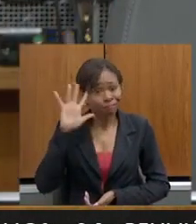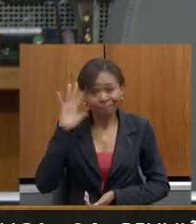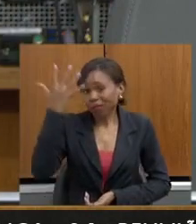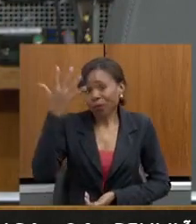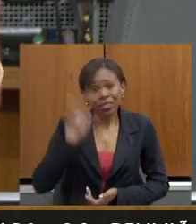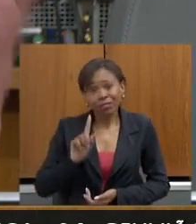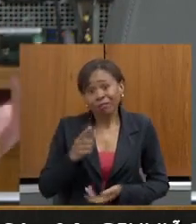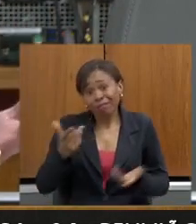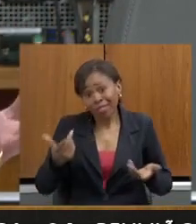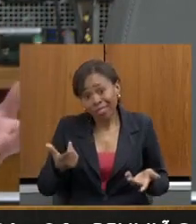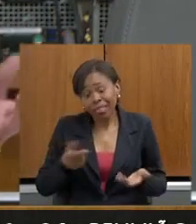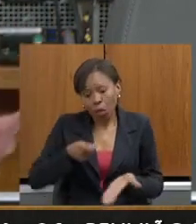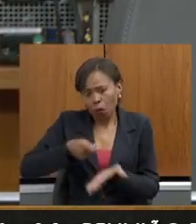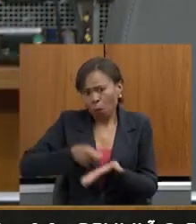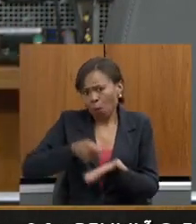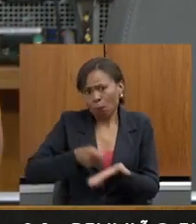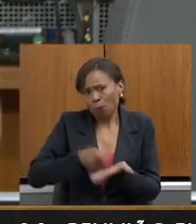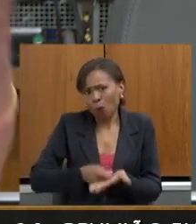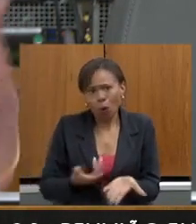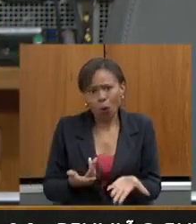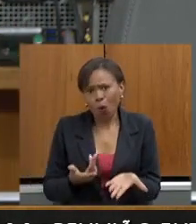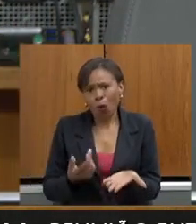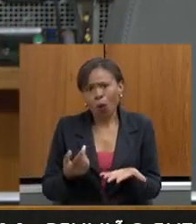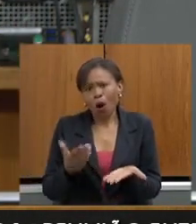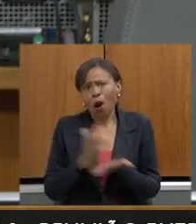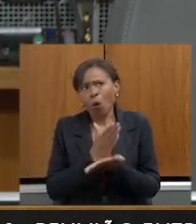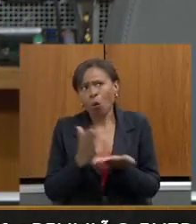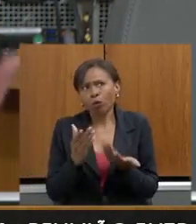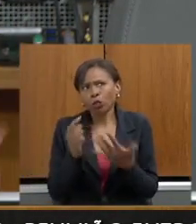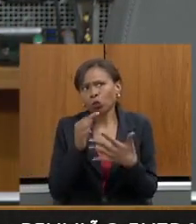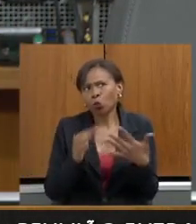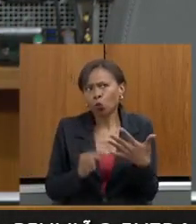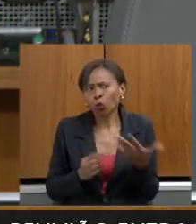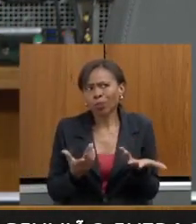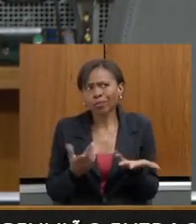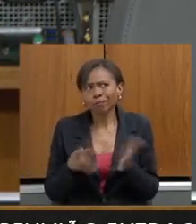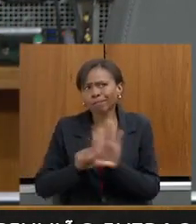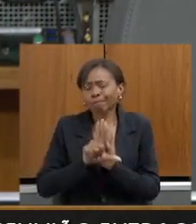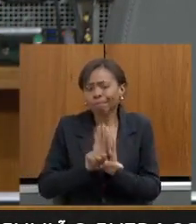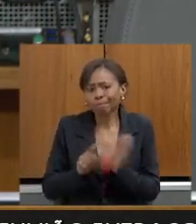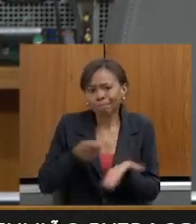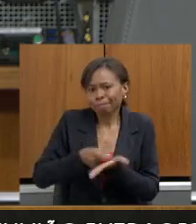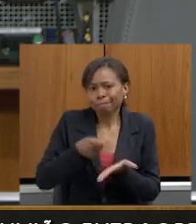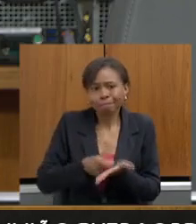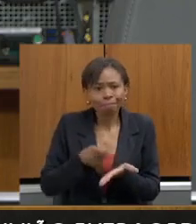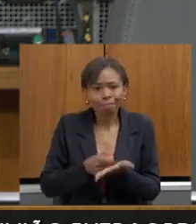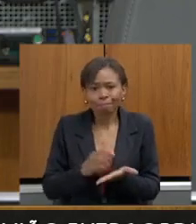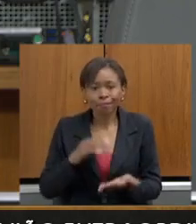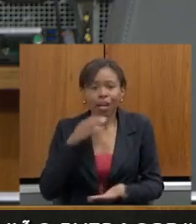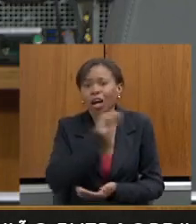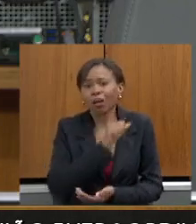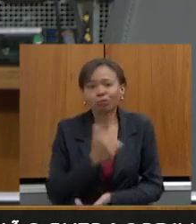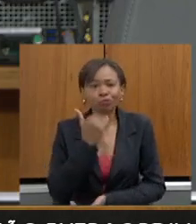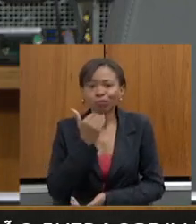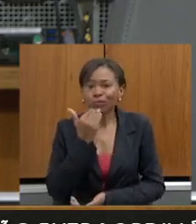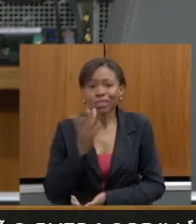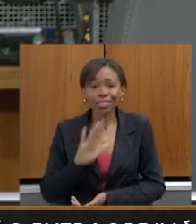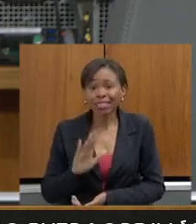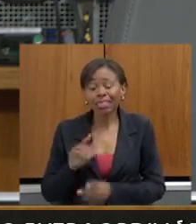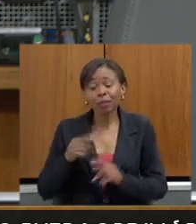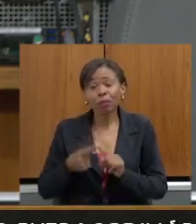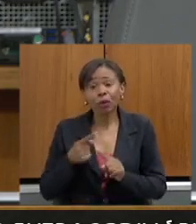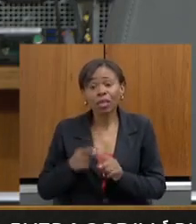podemos simplesmente impor né algumas questões que vem nessas legislações né a quem tá lá na Linha de Frente